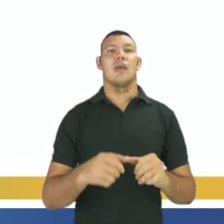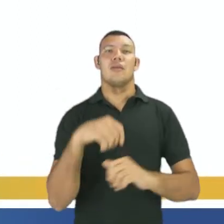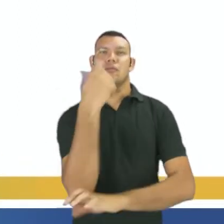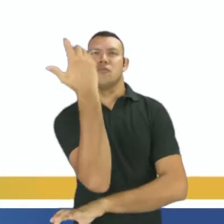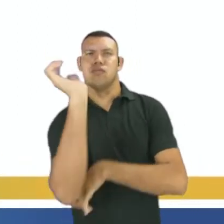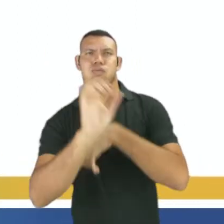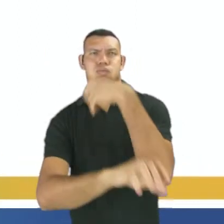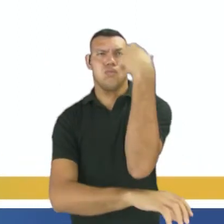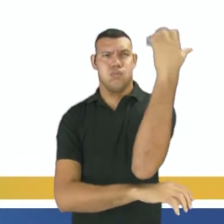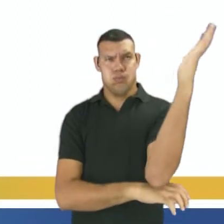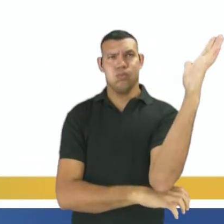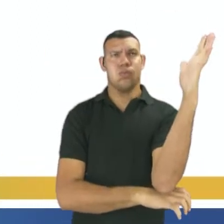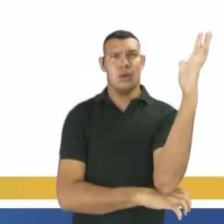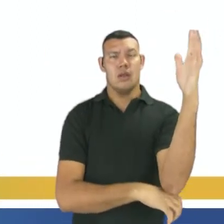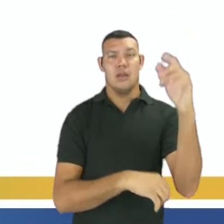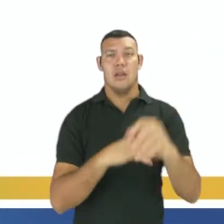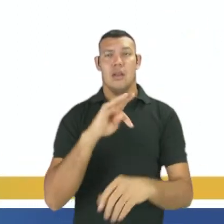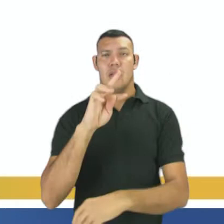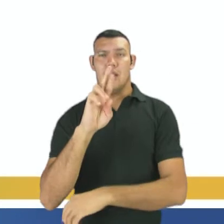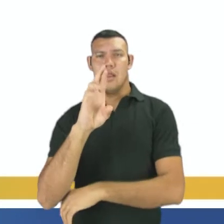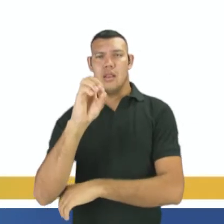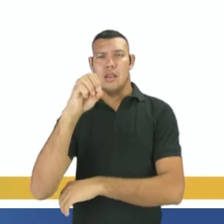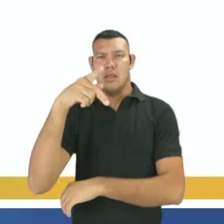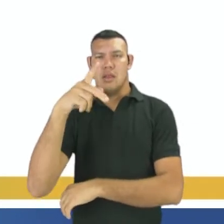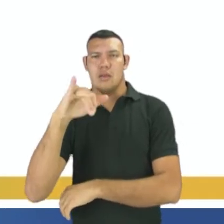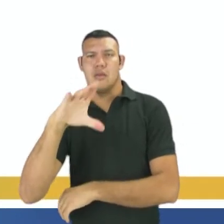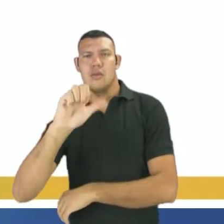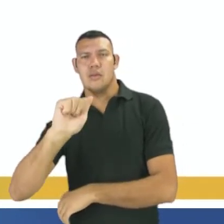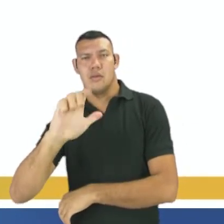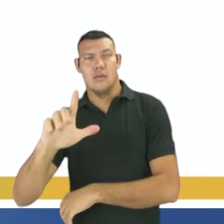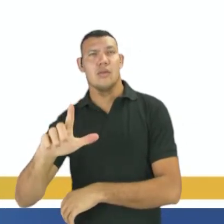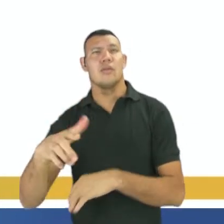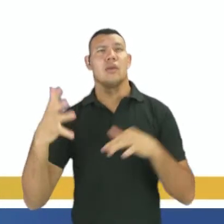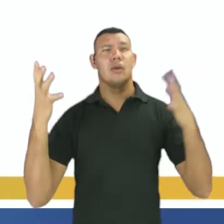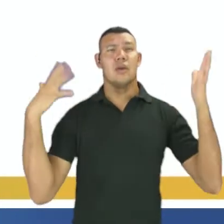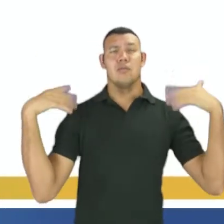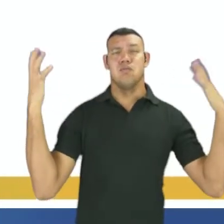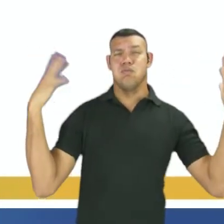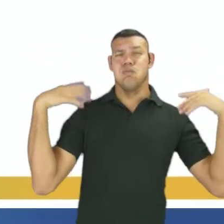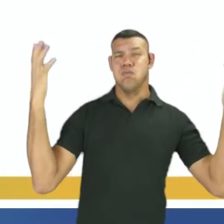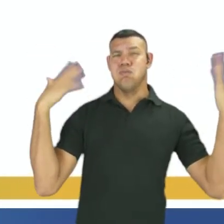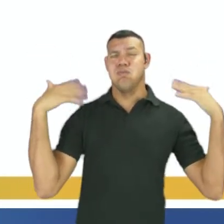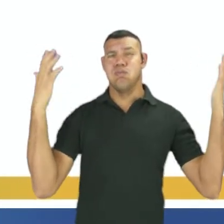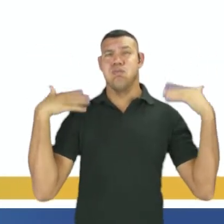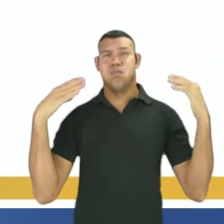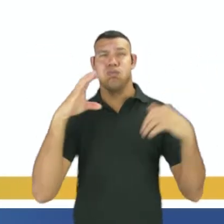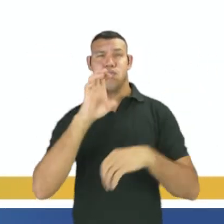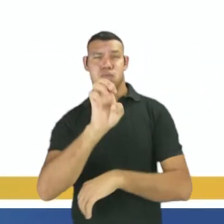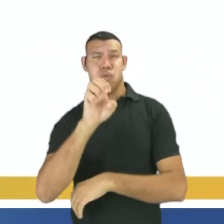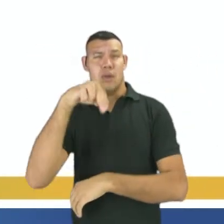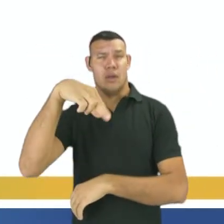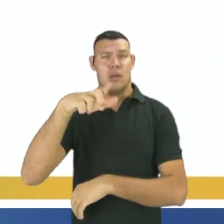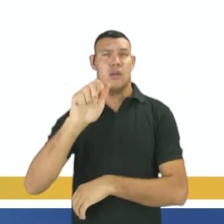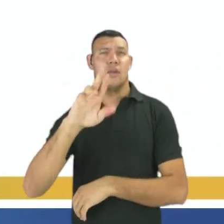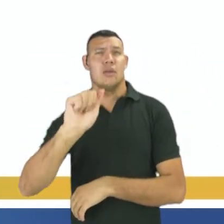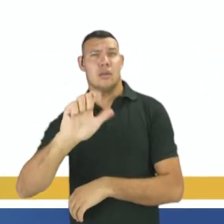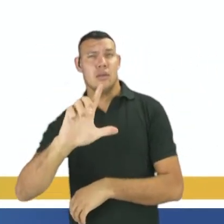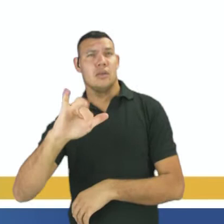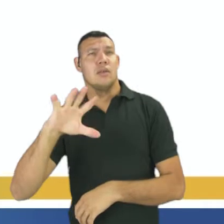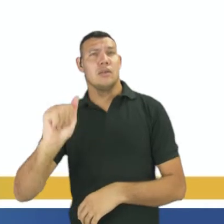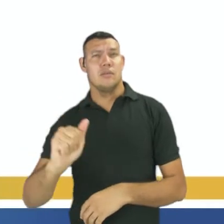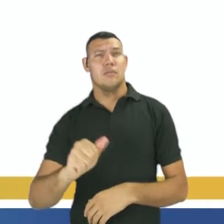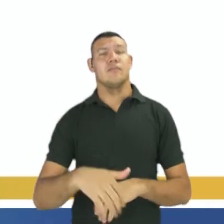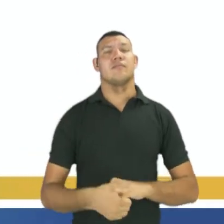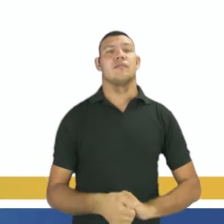Amazônia possui um clima quente né decorrente de uma elevada incidência de radiação solar em rá é a posição latitudinal